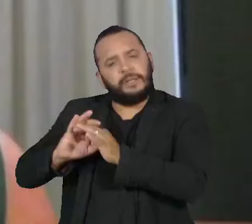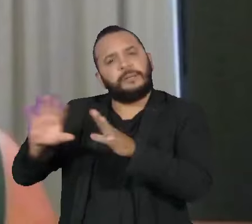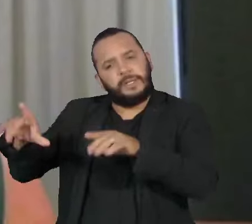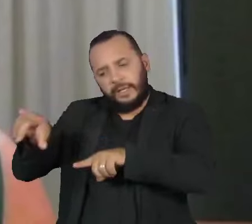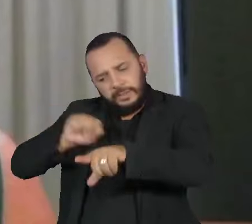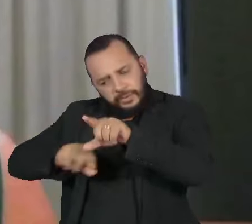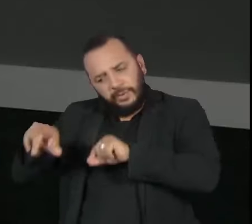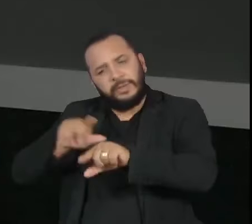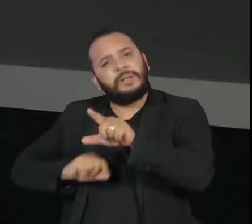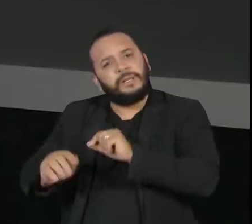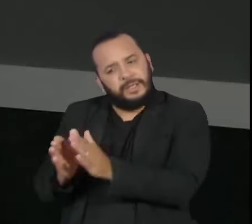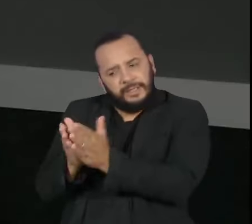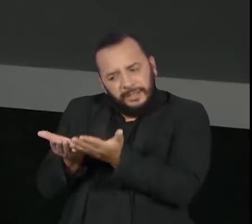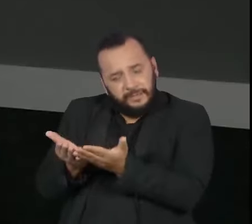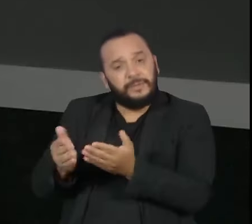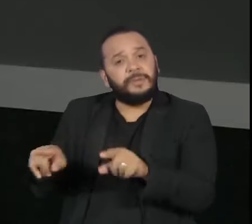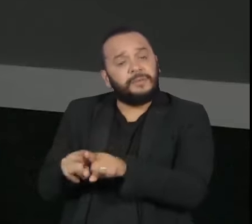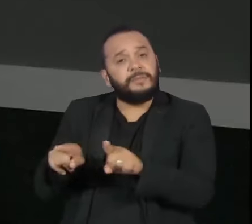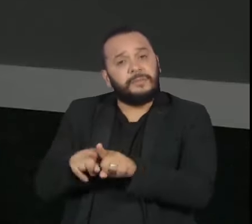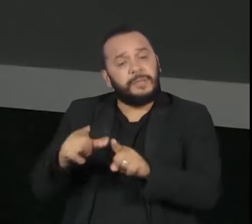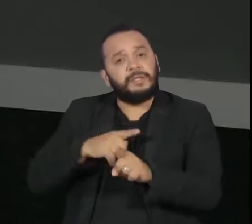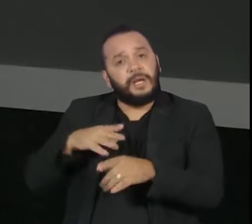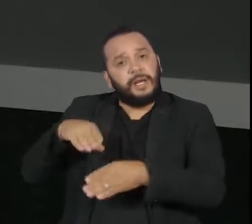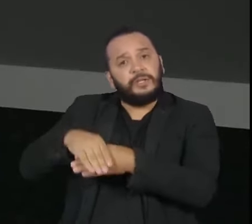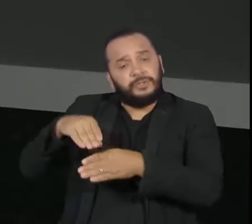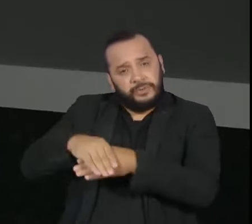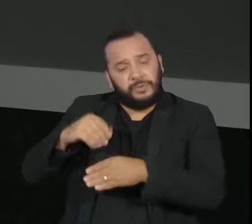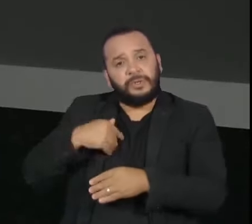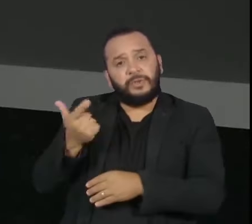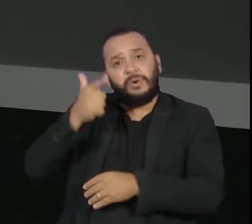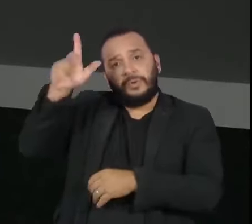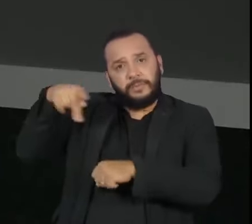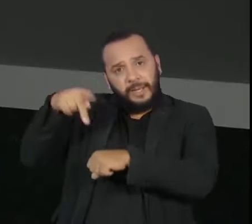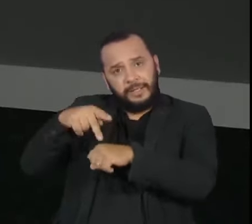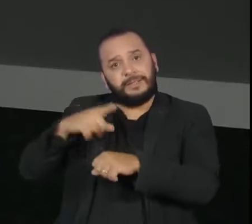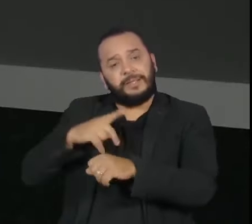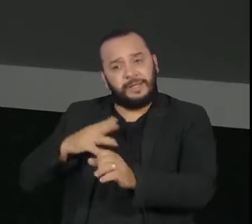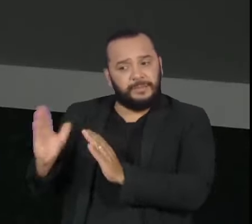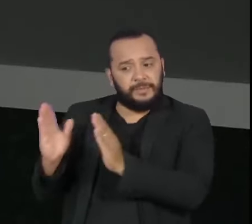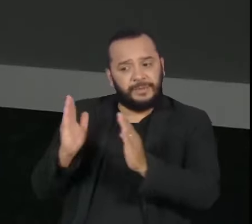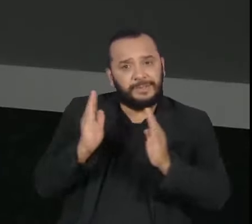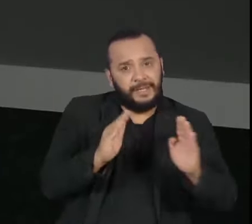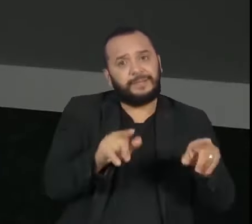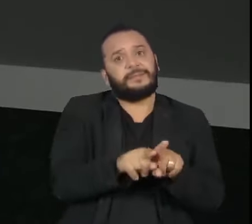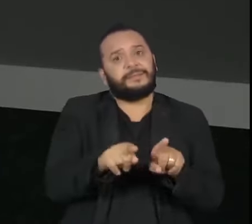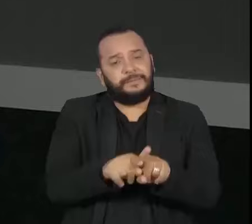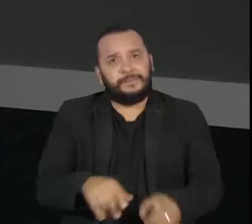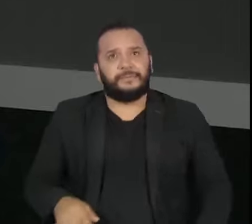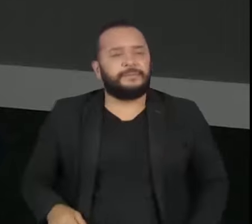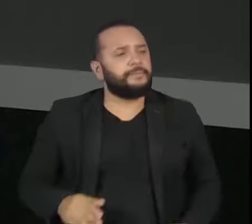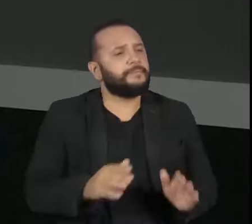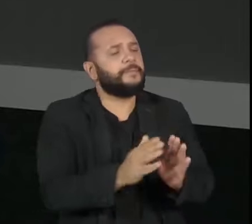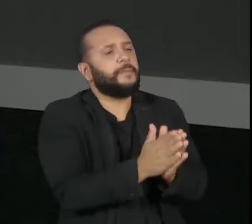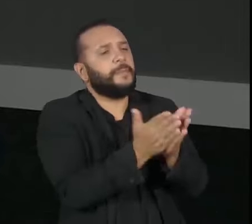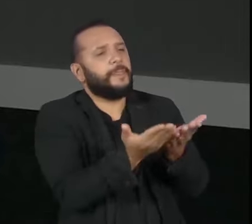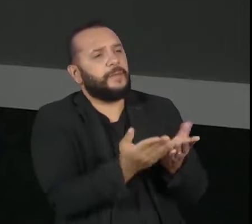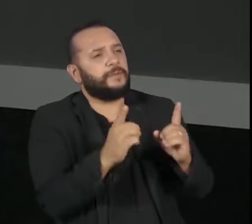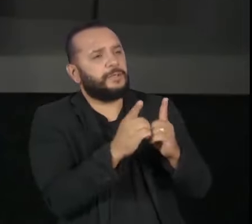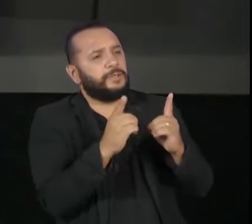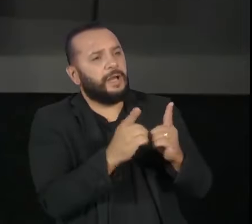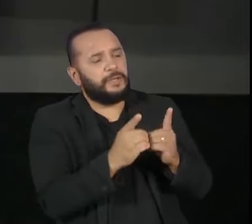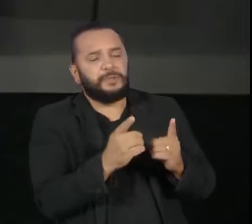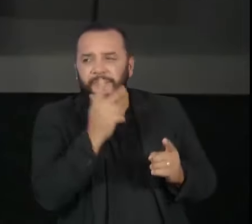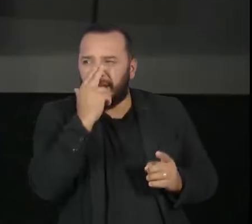por esse processo. O livro didático, ele limita ou facilita o trabalho do professor em sala de